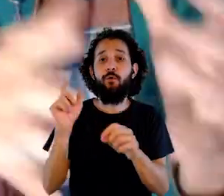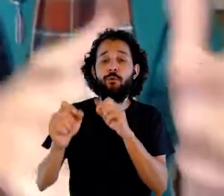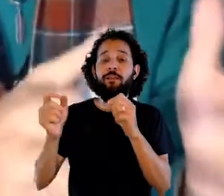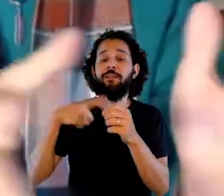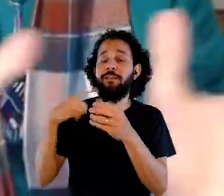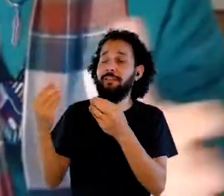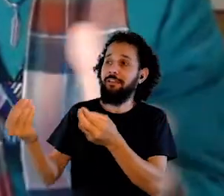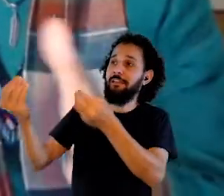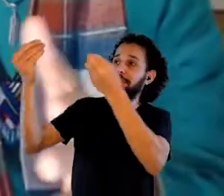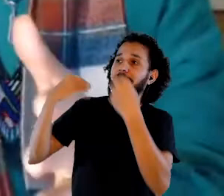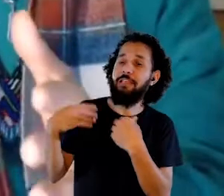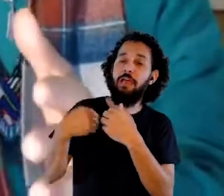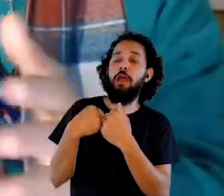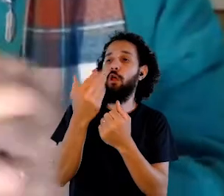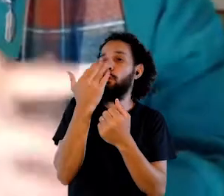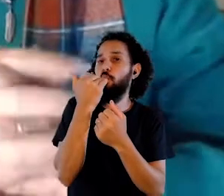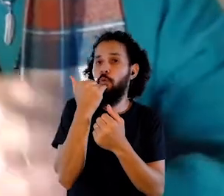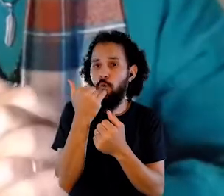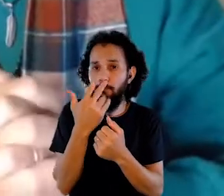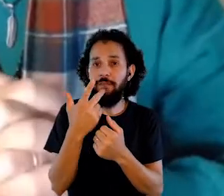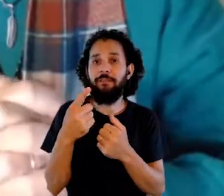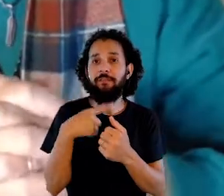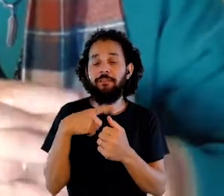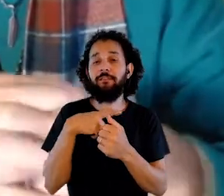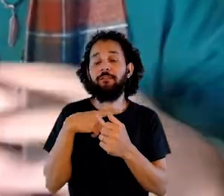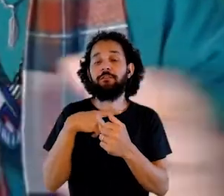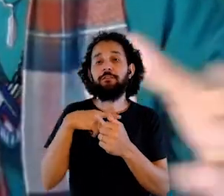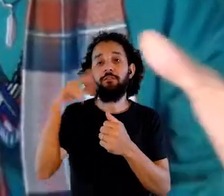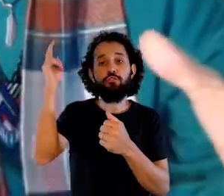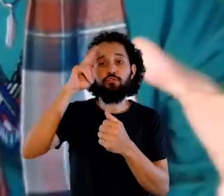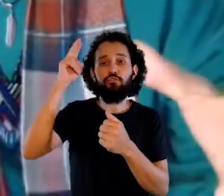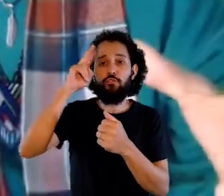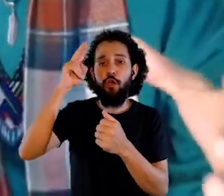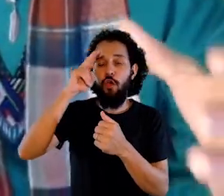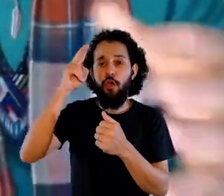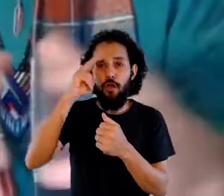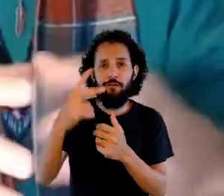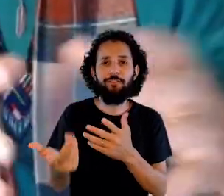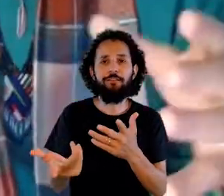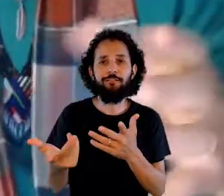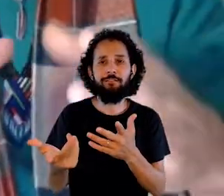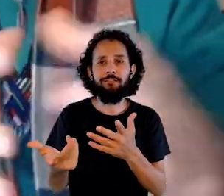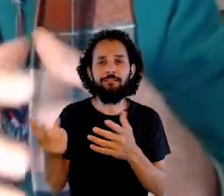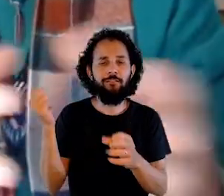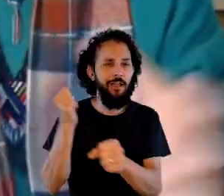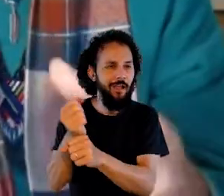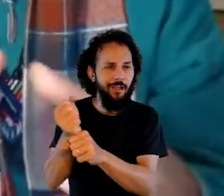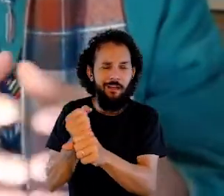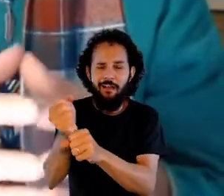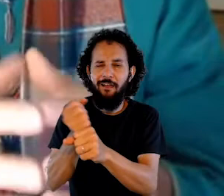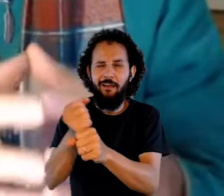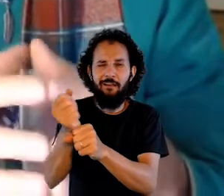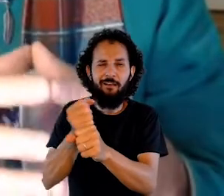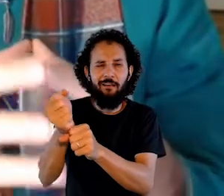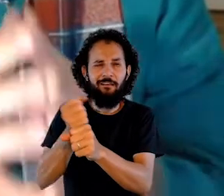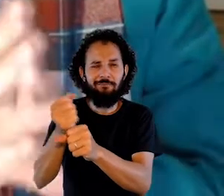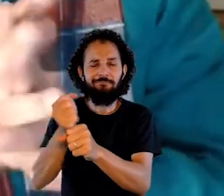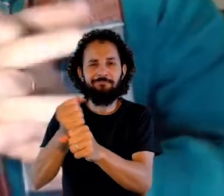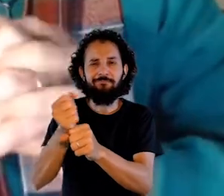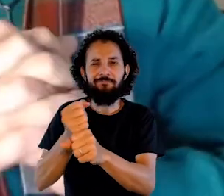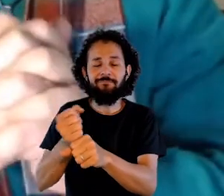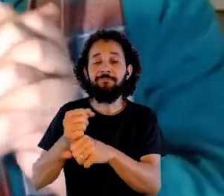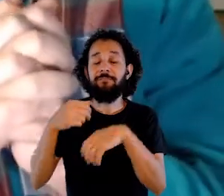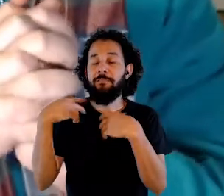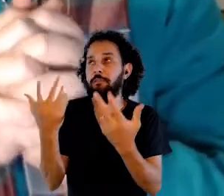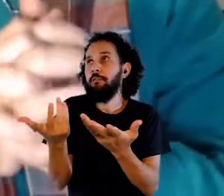Então, ele fez uma caminhada de milhares de anos, né? Se a gente for pegar a Sibéria